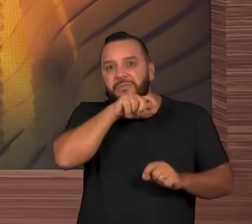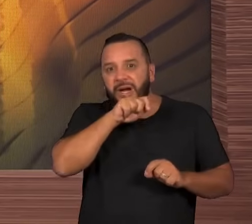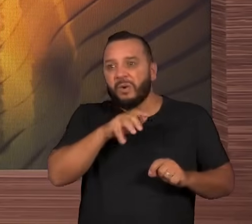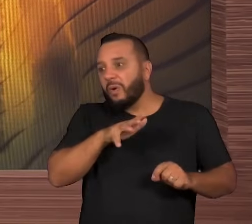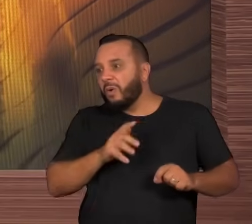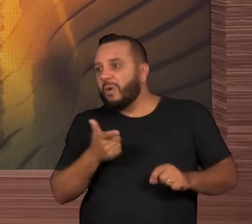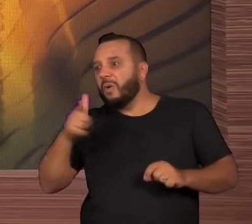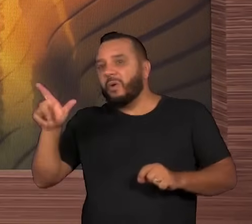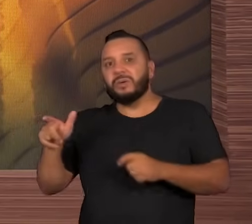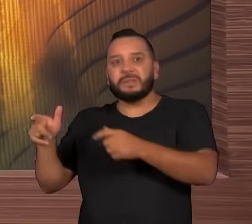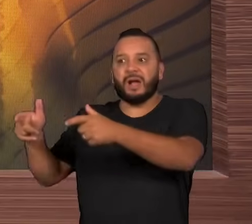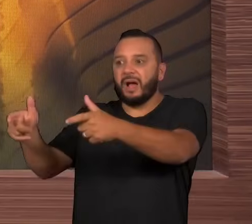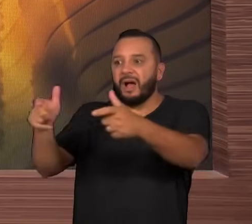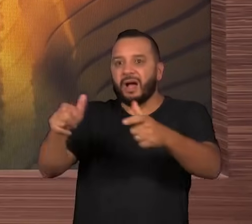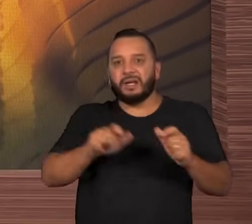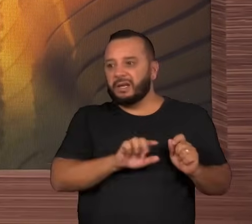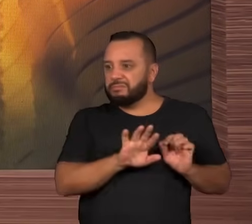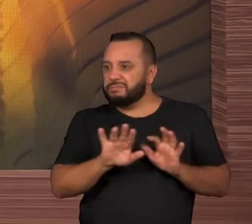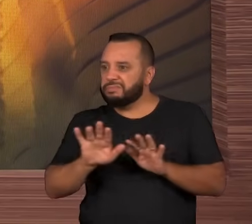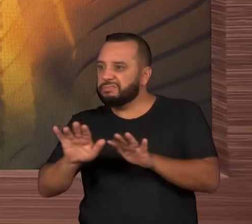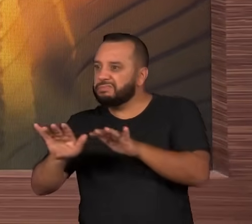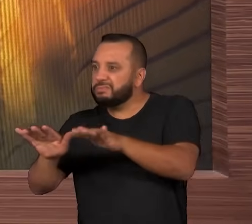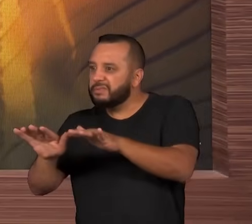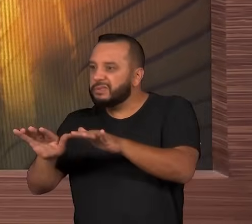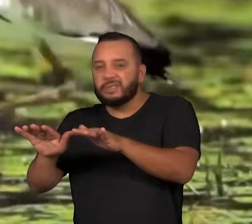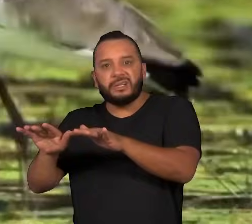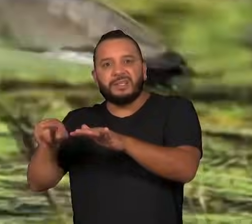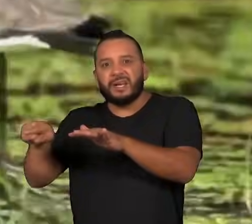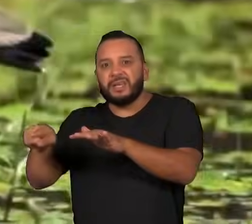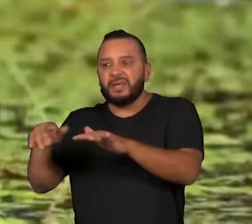preservadas e, com isso, aumentar até o risco de extinção.